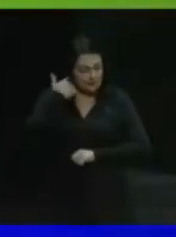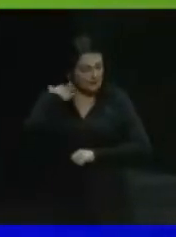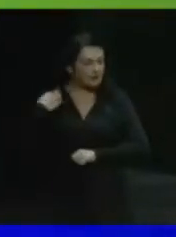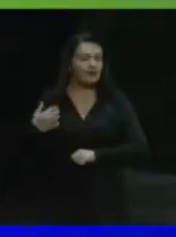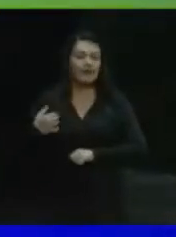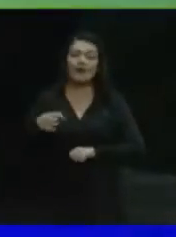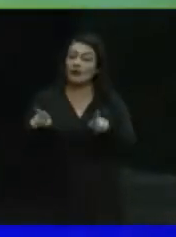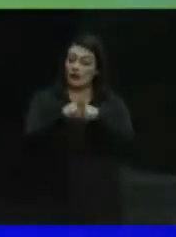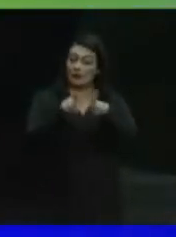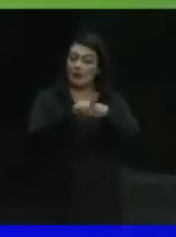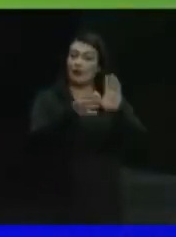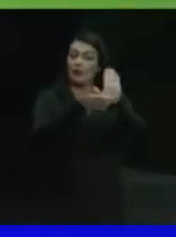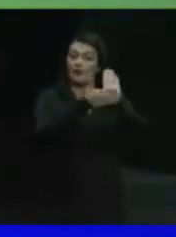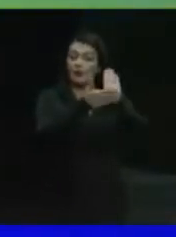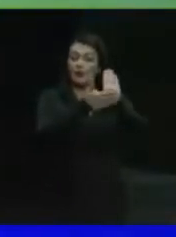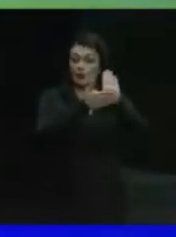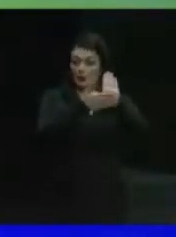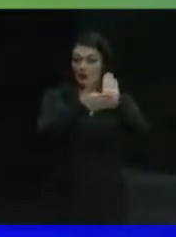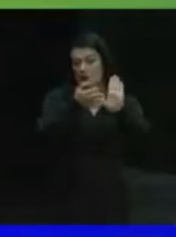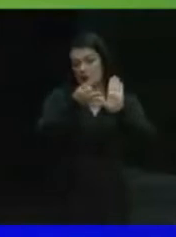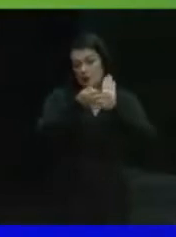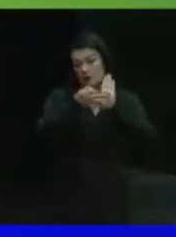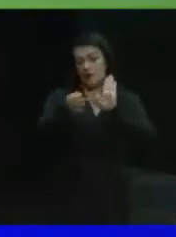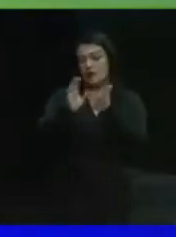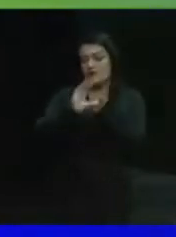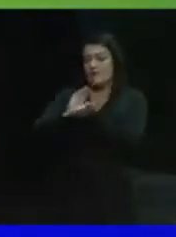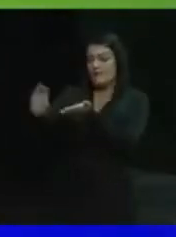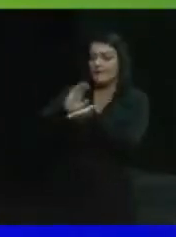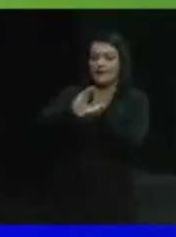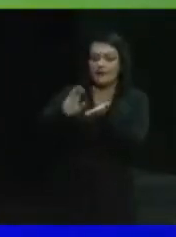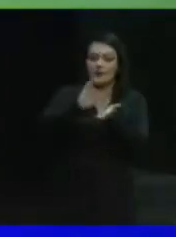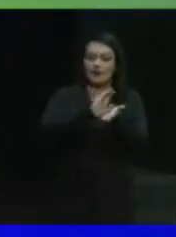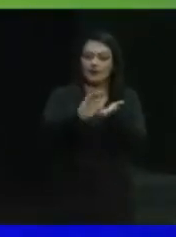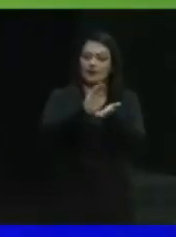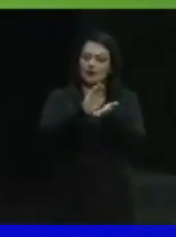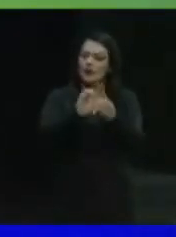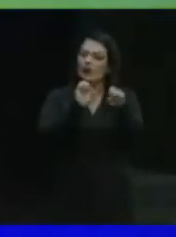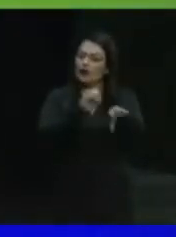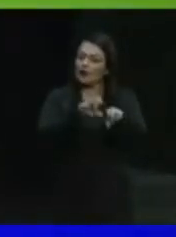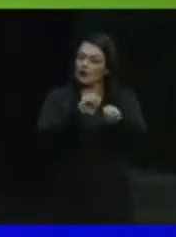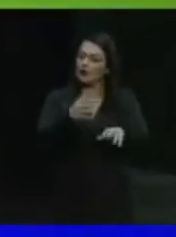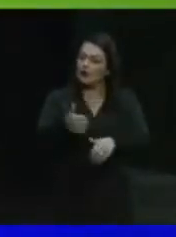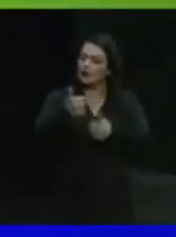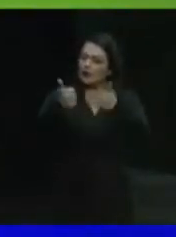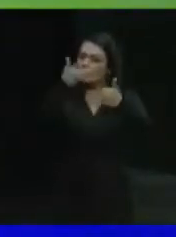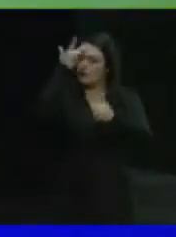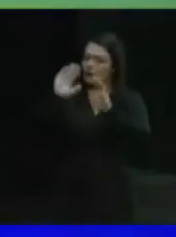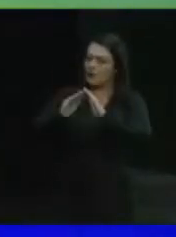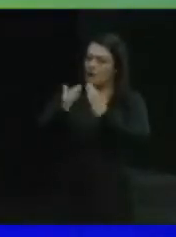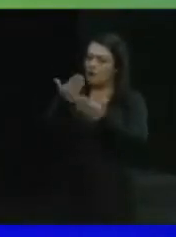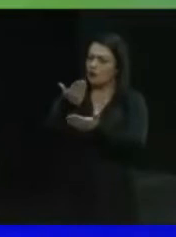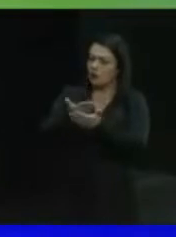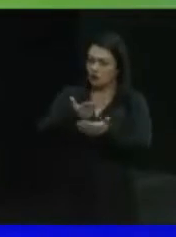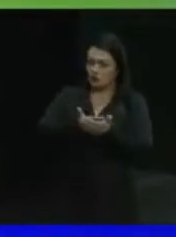Propomos investir na educação de qualidade. Quem vai para a escola pública tem que encontrar ensino da mesma